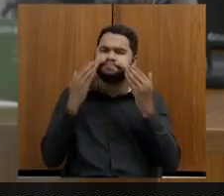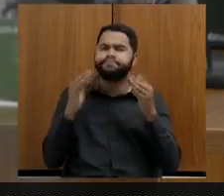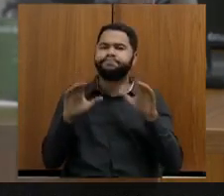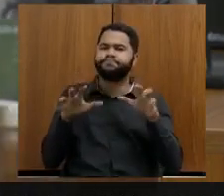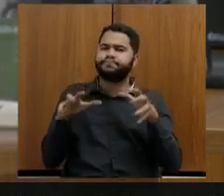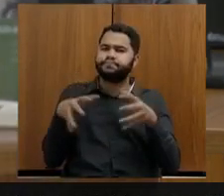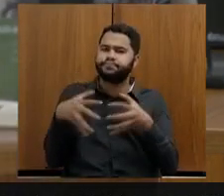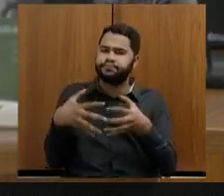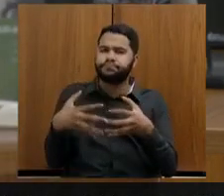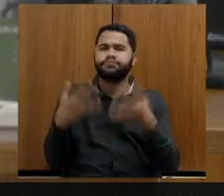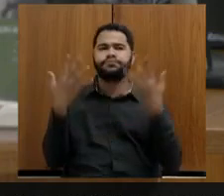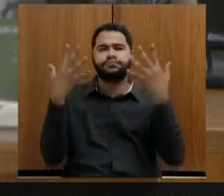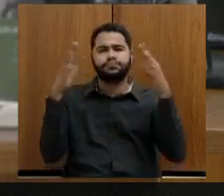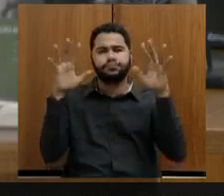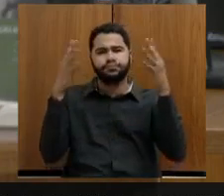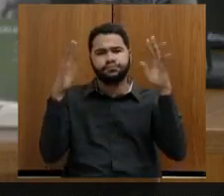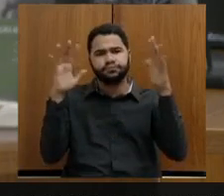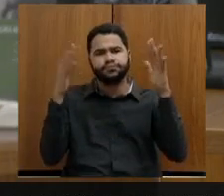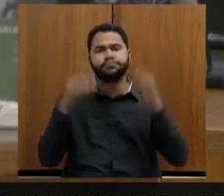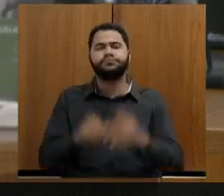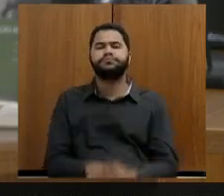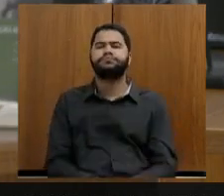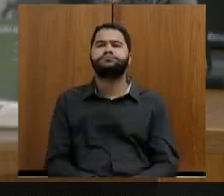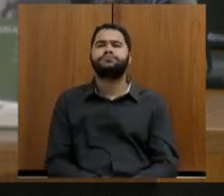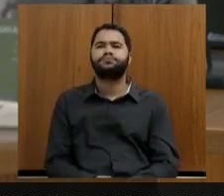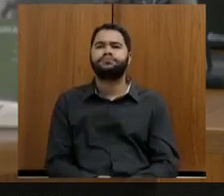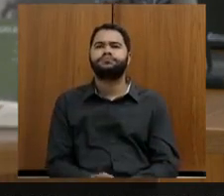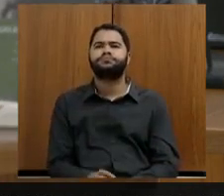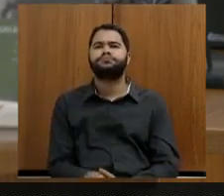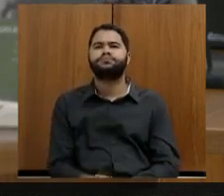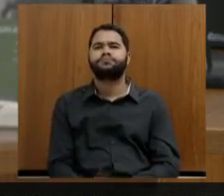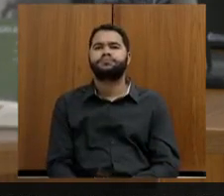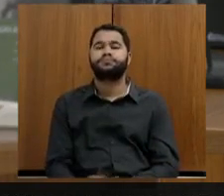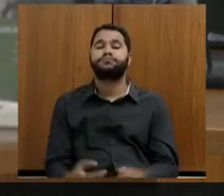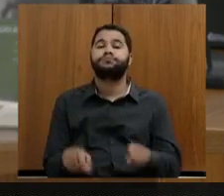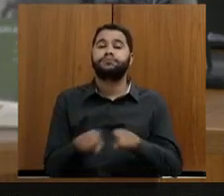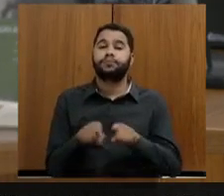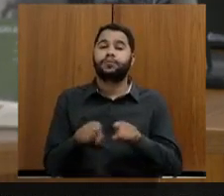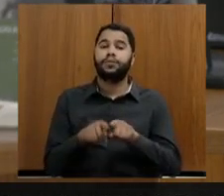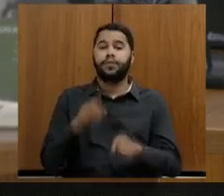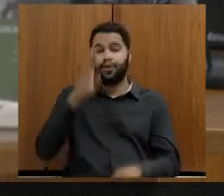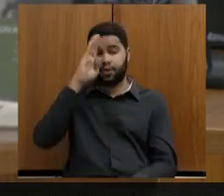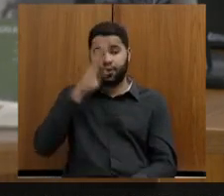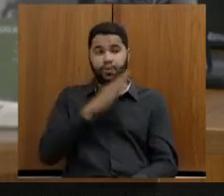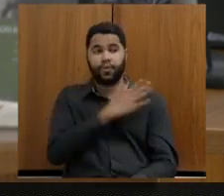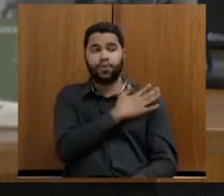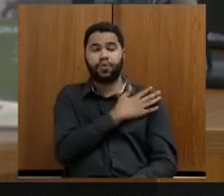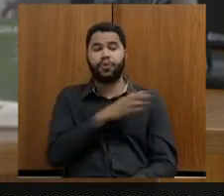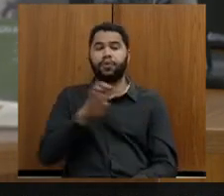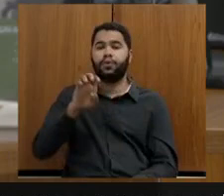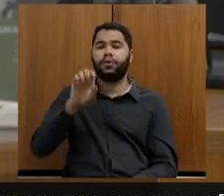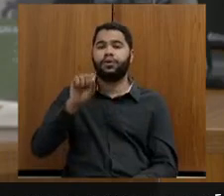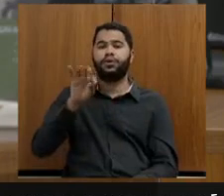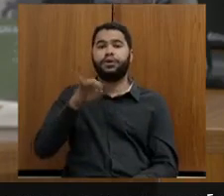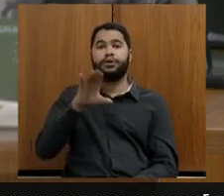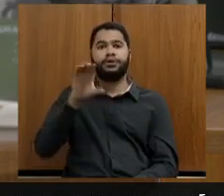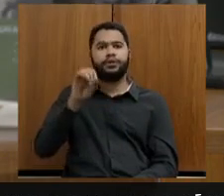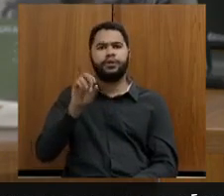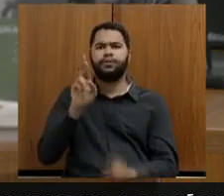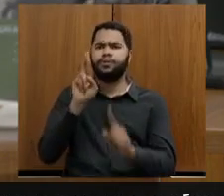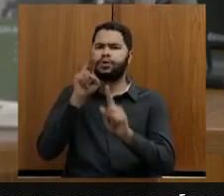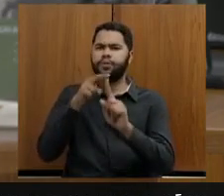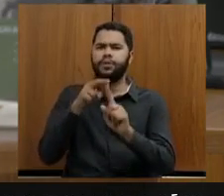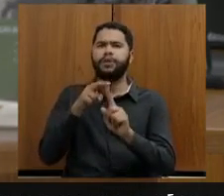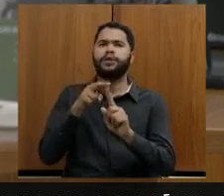comissão Parabéns saudar o nosso Coronel Estevam essa referência nacional e